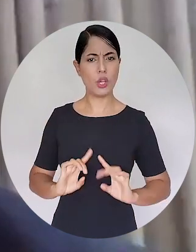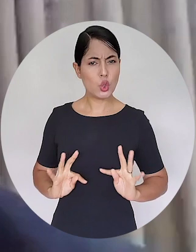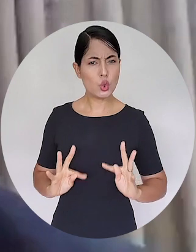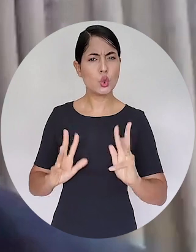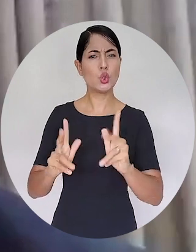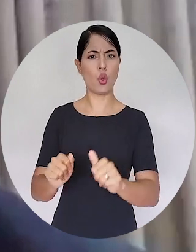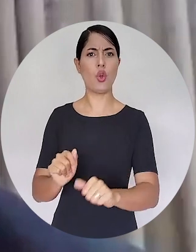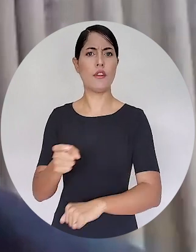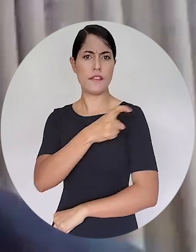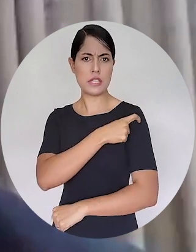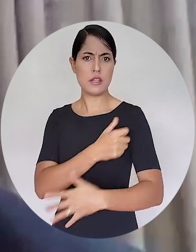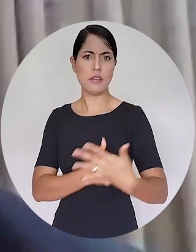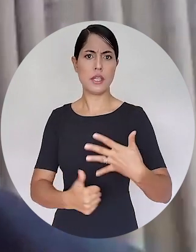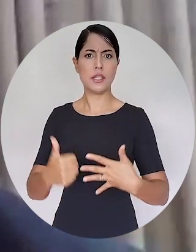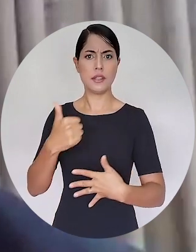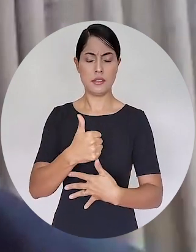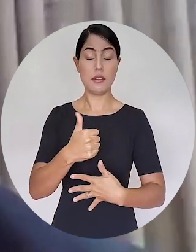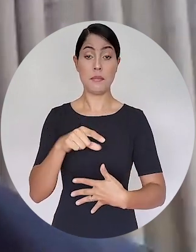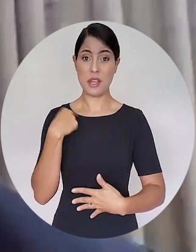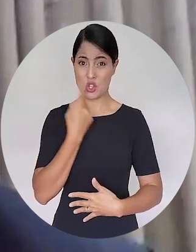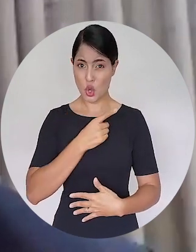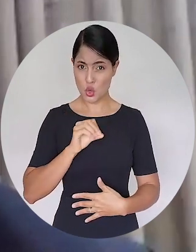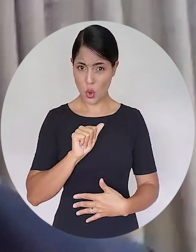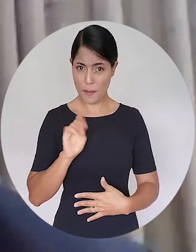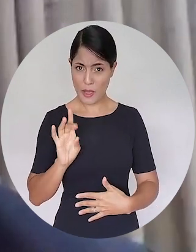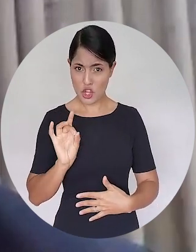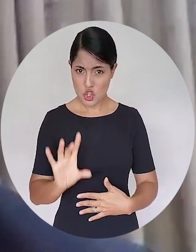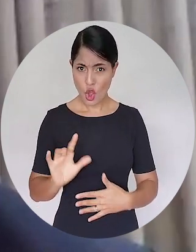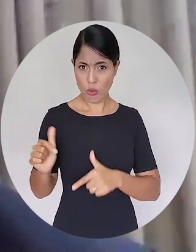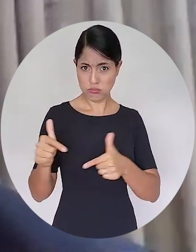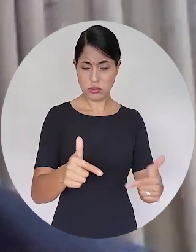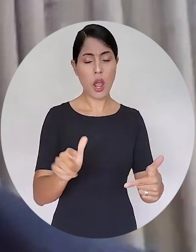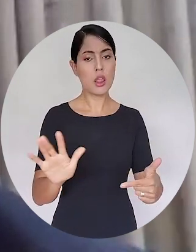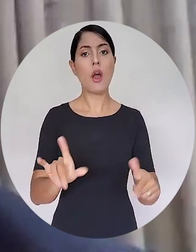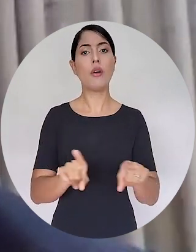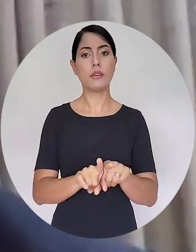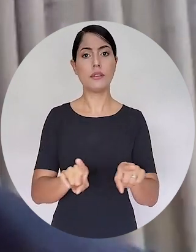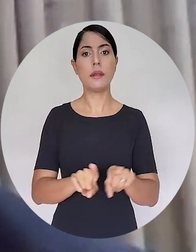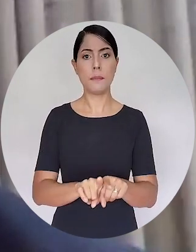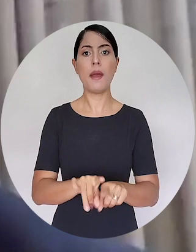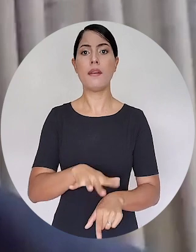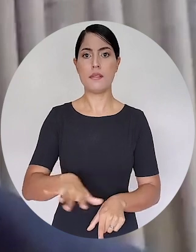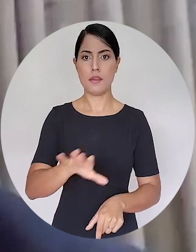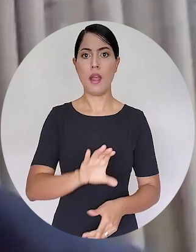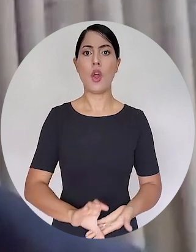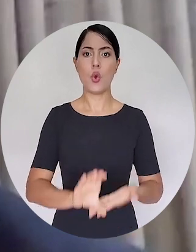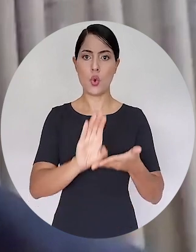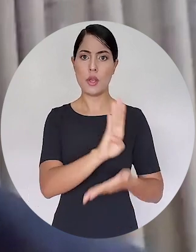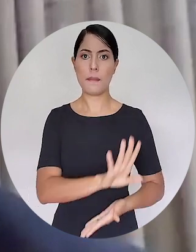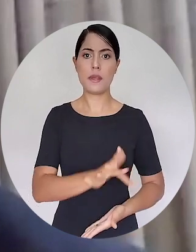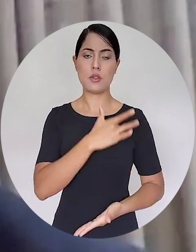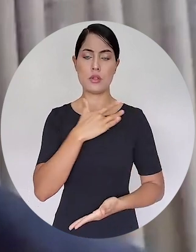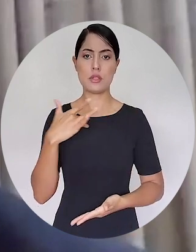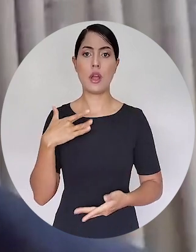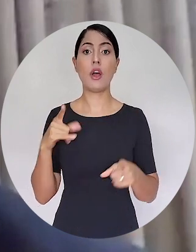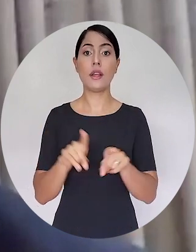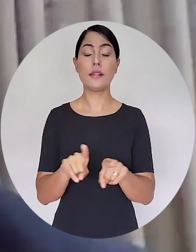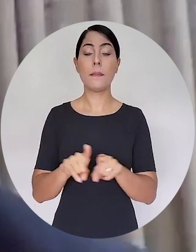pessoas com deficiência, e esse é um esforço que não é só da OAB, é do Conselho Nacional de Saúde, é também de